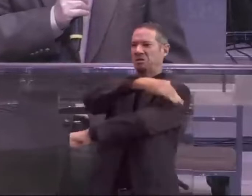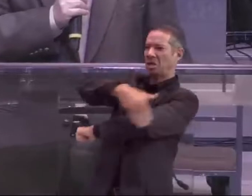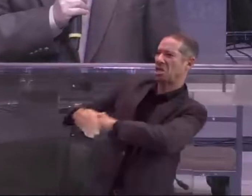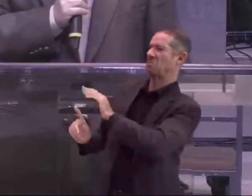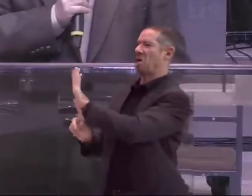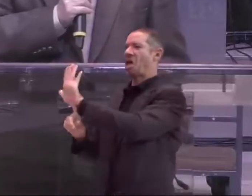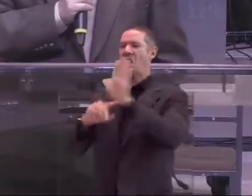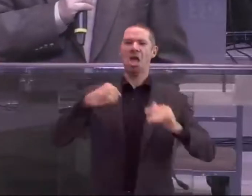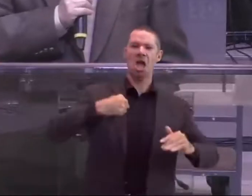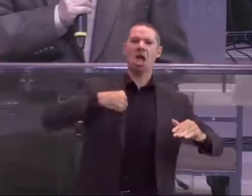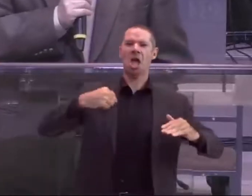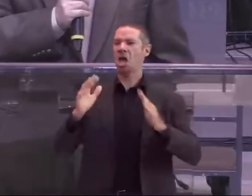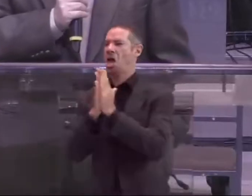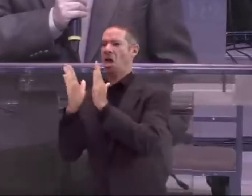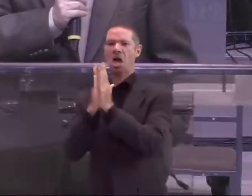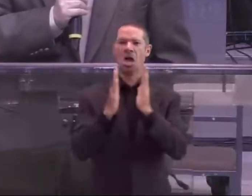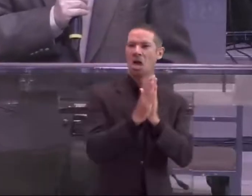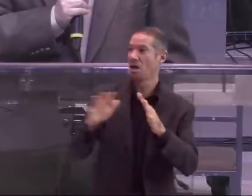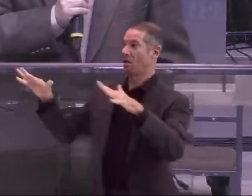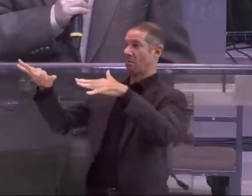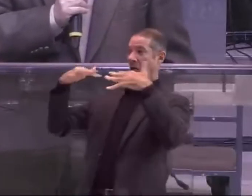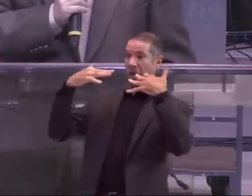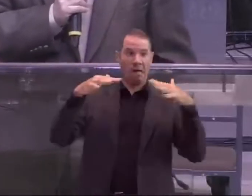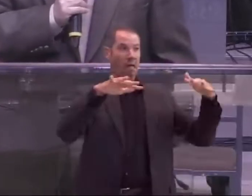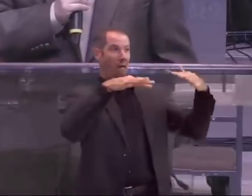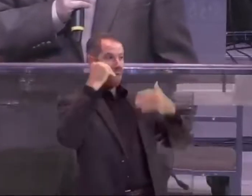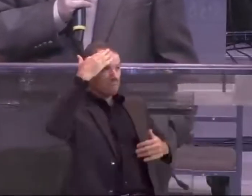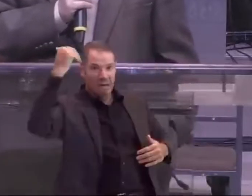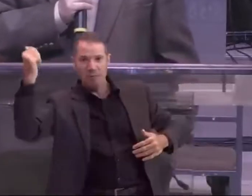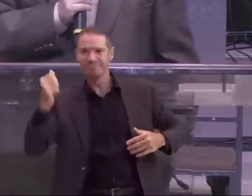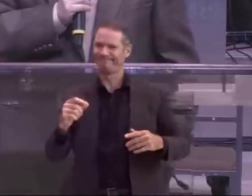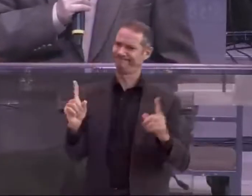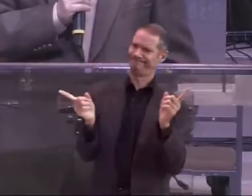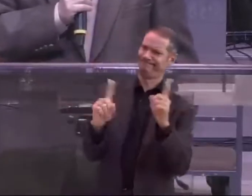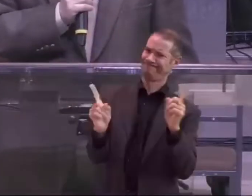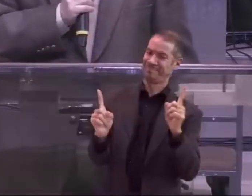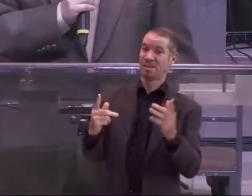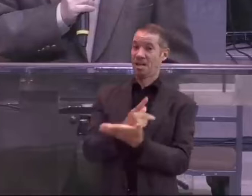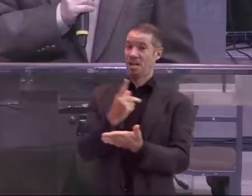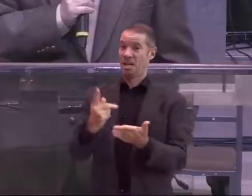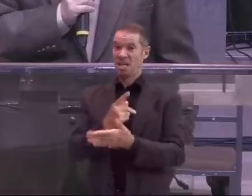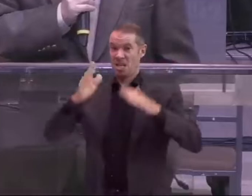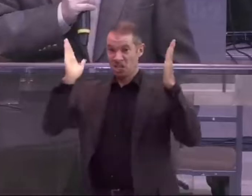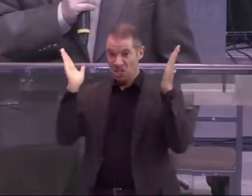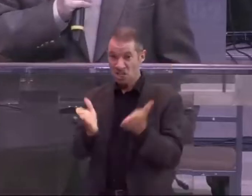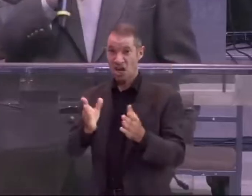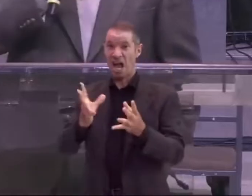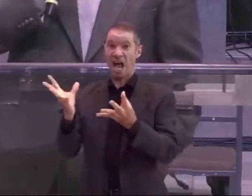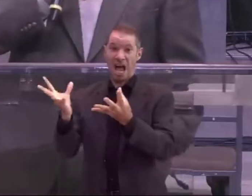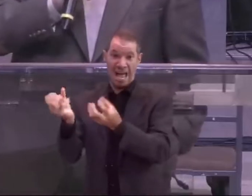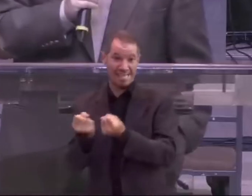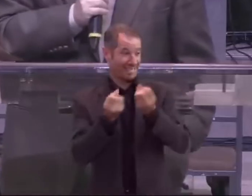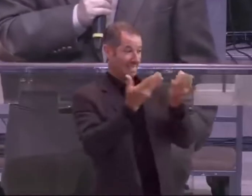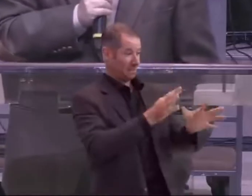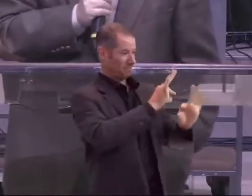esquinas, a fim de serem vistos pelos outros. Eu lhes asseguro que eles já receberam sua